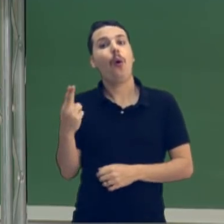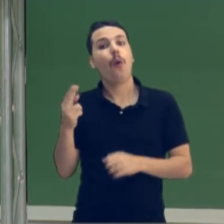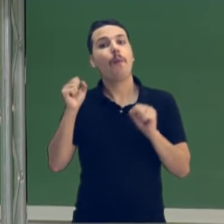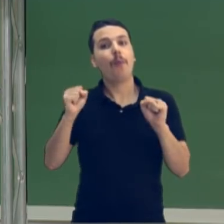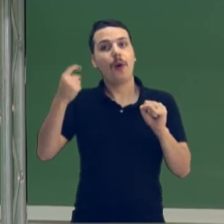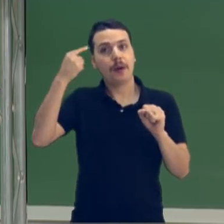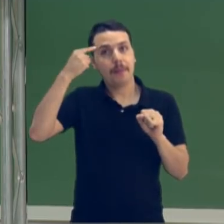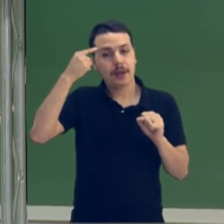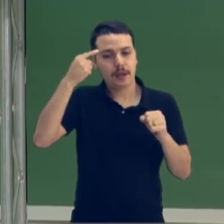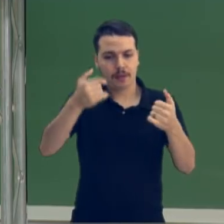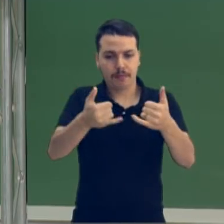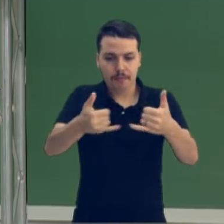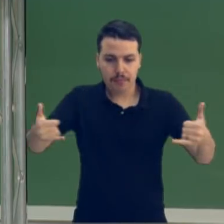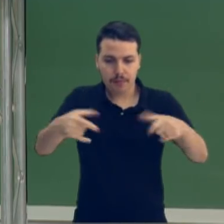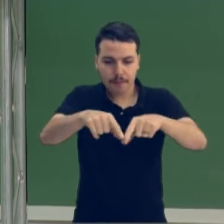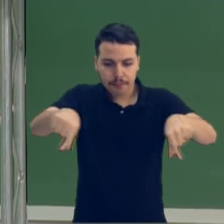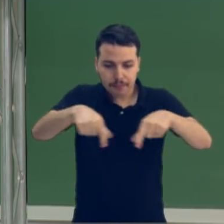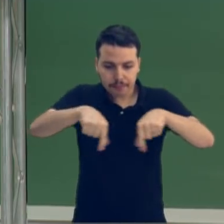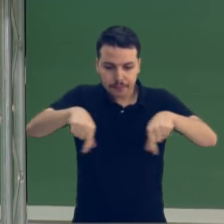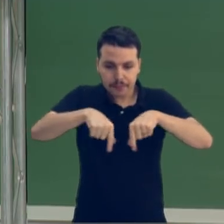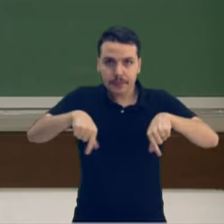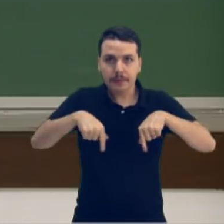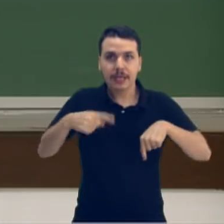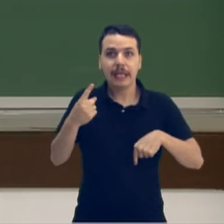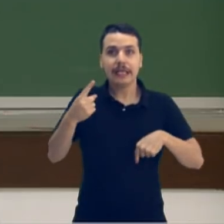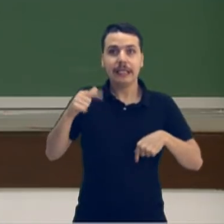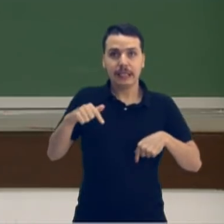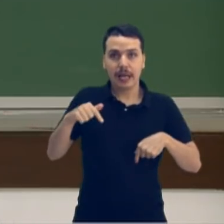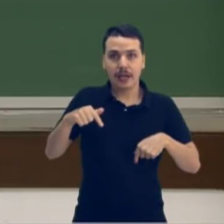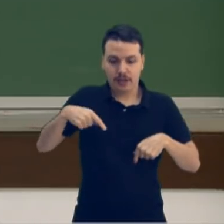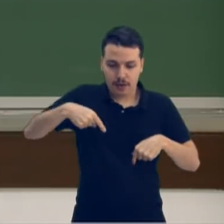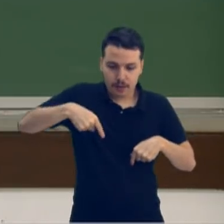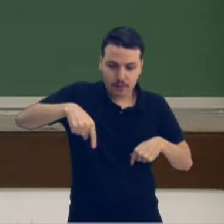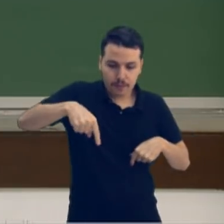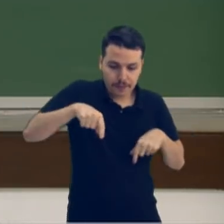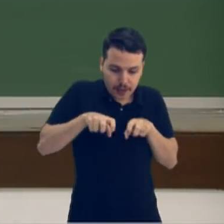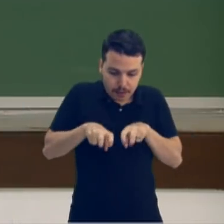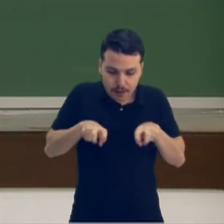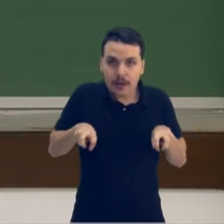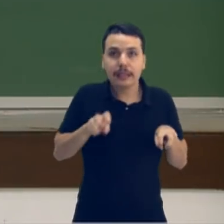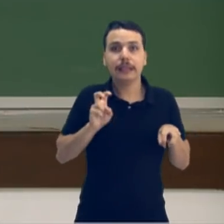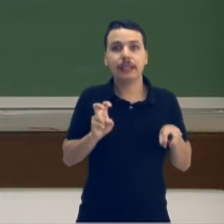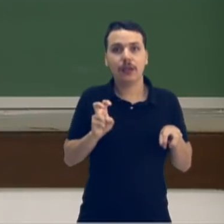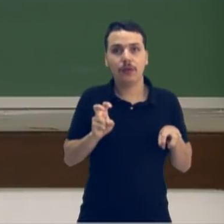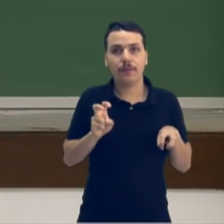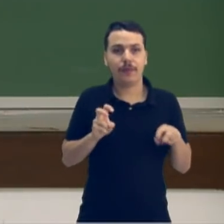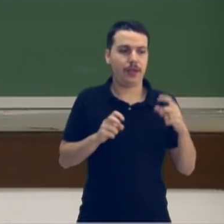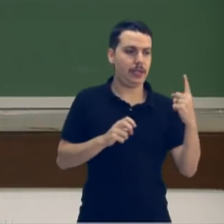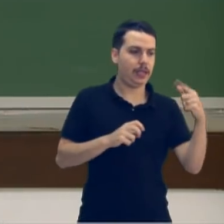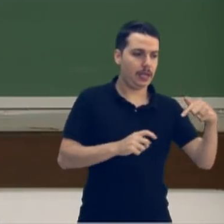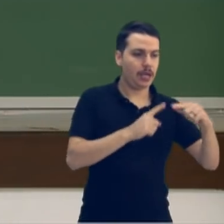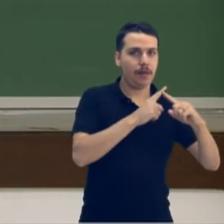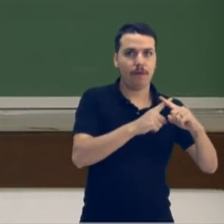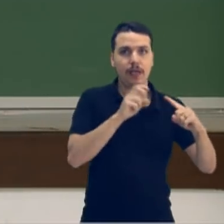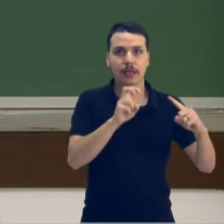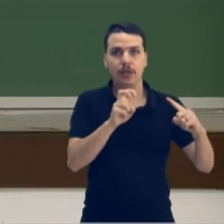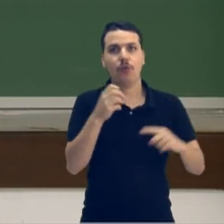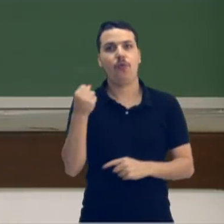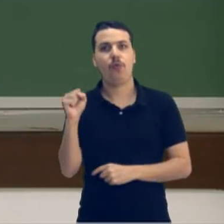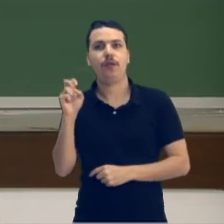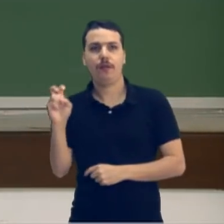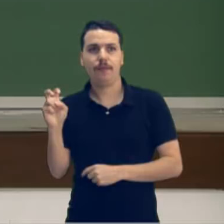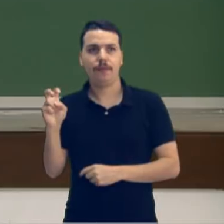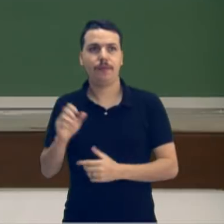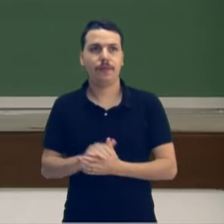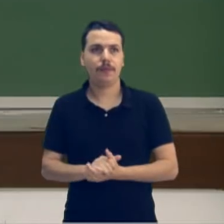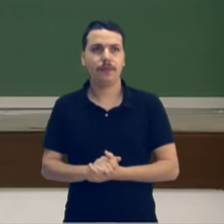em 17 fileiras com 5 cadeiras. 17 vezes 5, 85. Só vou lembrar lá, lembra da propriedade